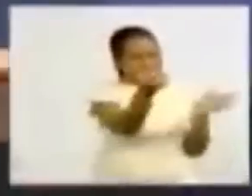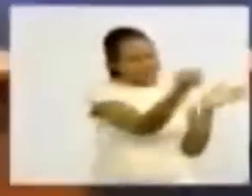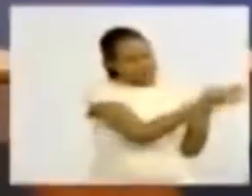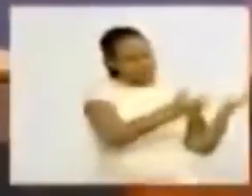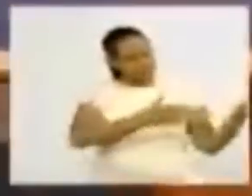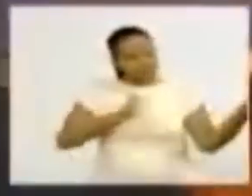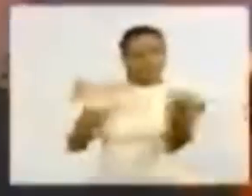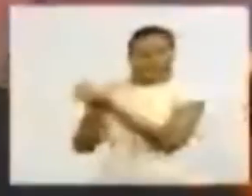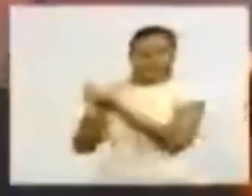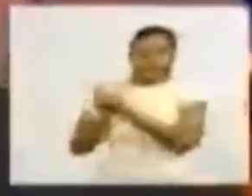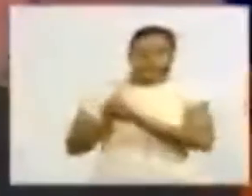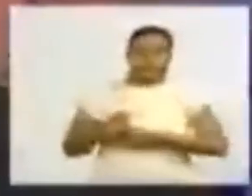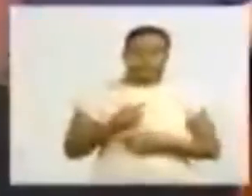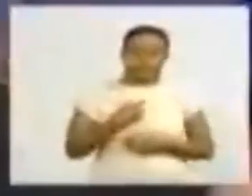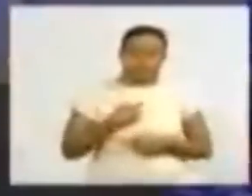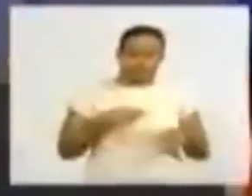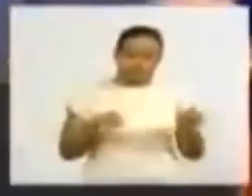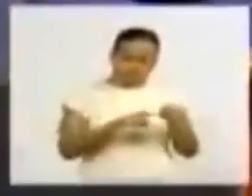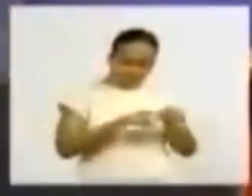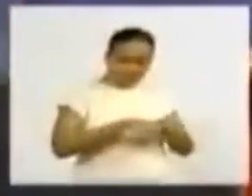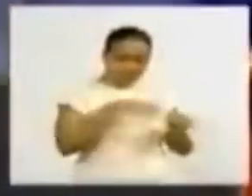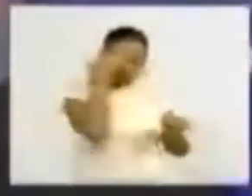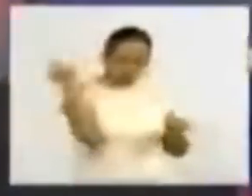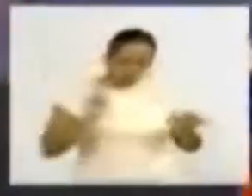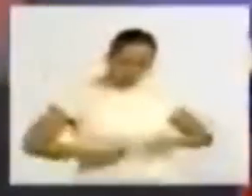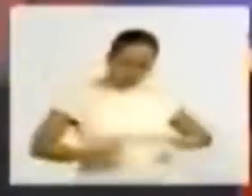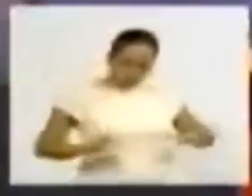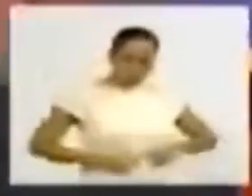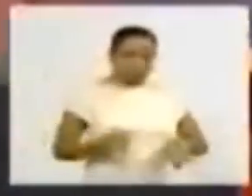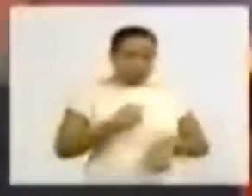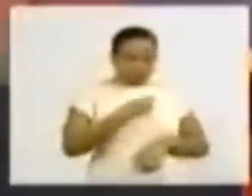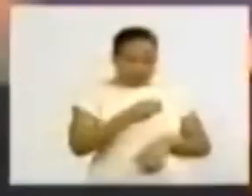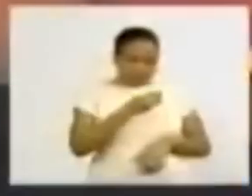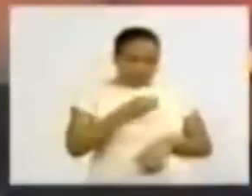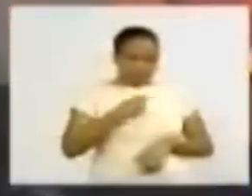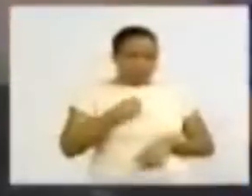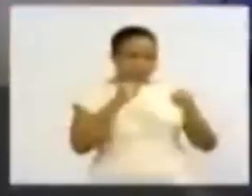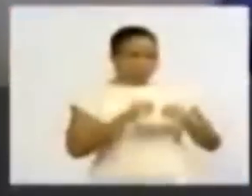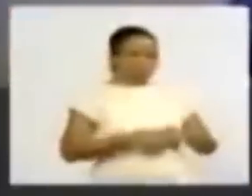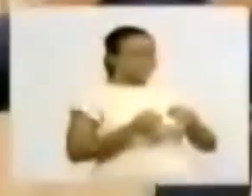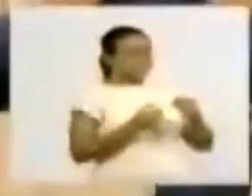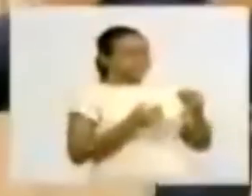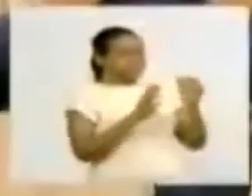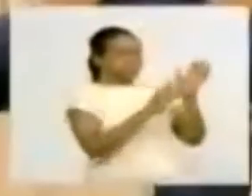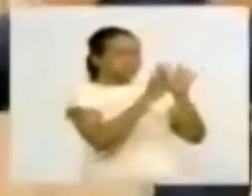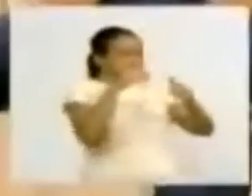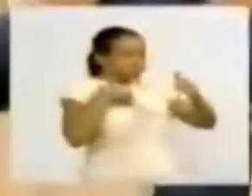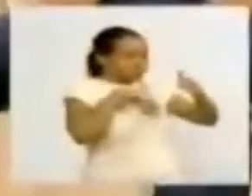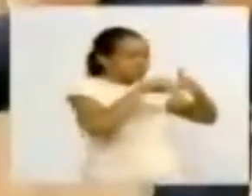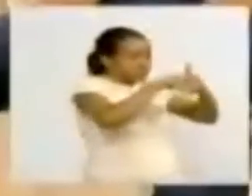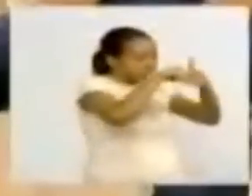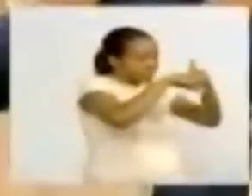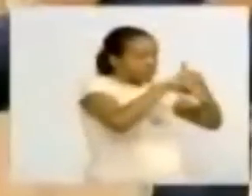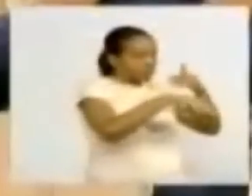crucificado, para que eu, que também sofro das minhas misérias, pudesse vir aqui me esconder debaixo